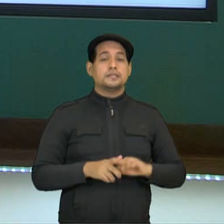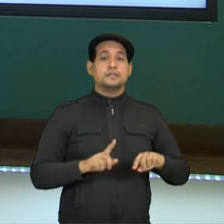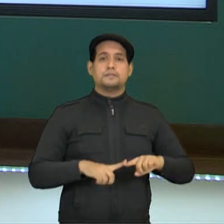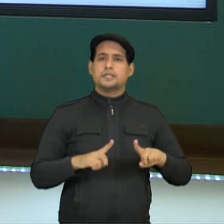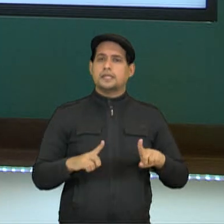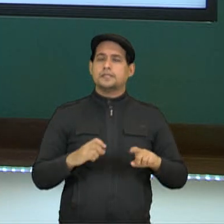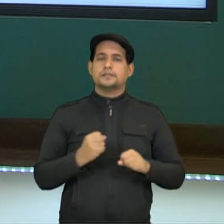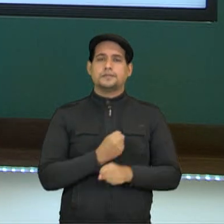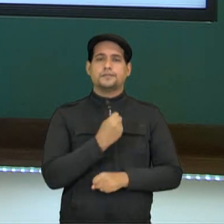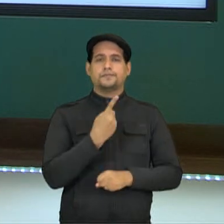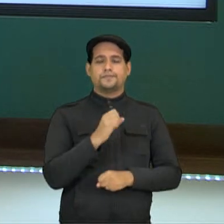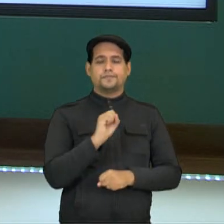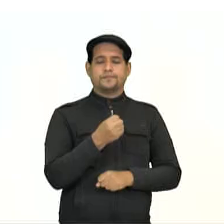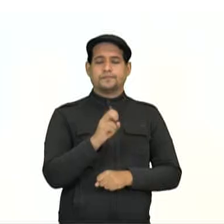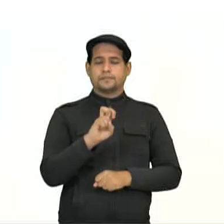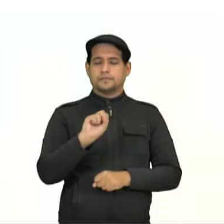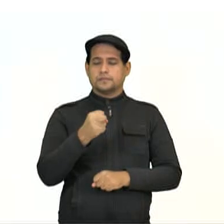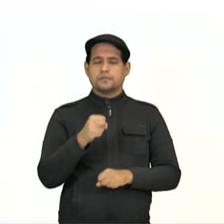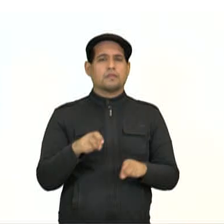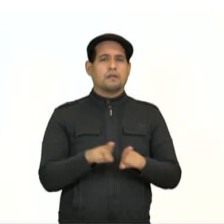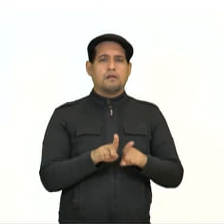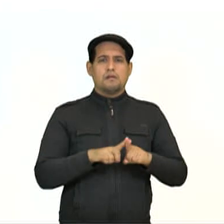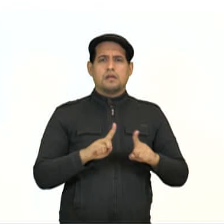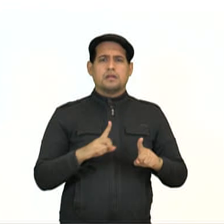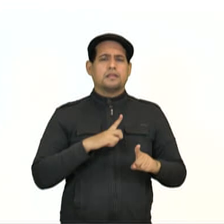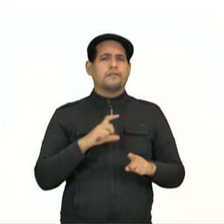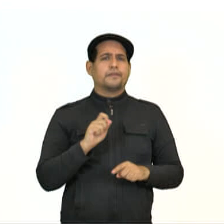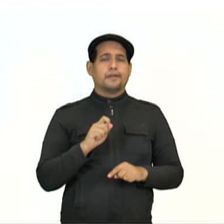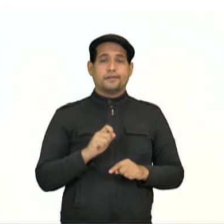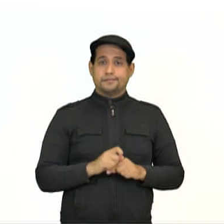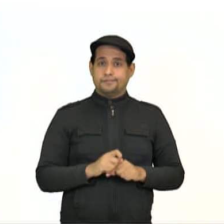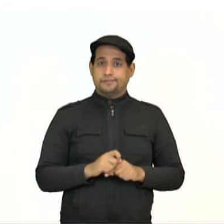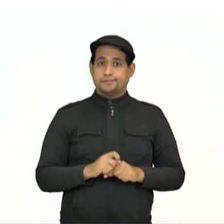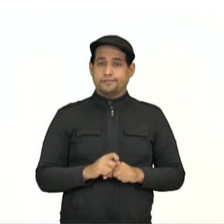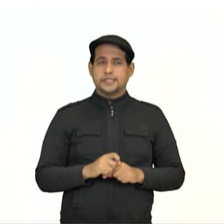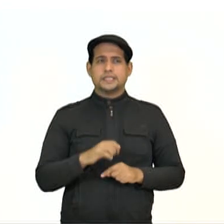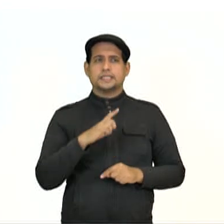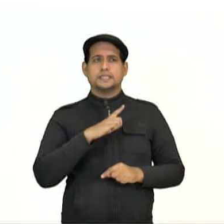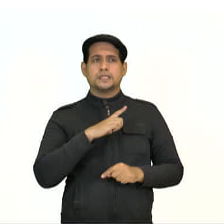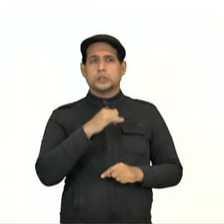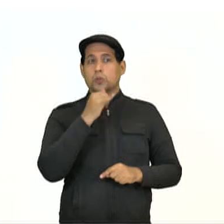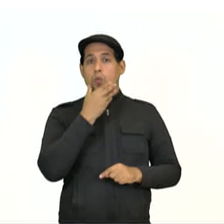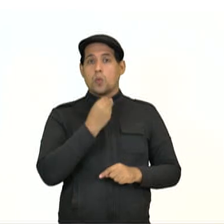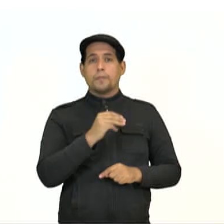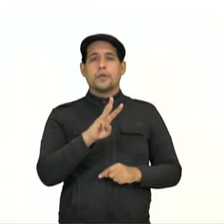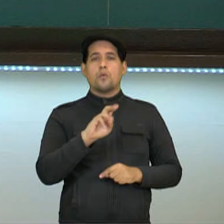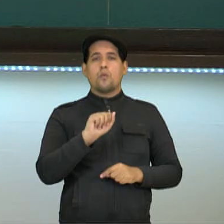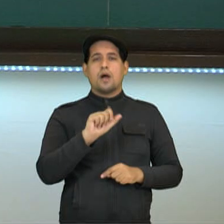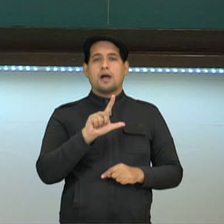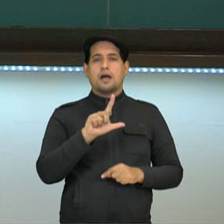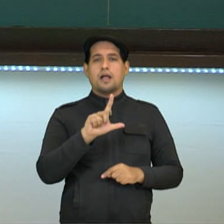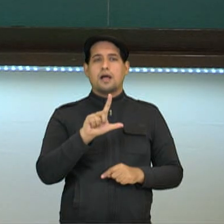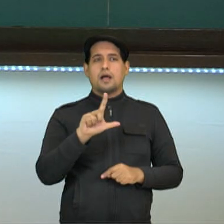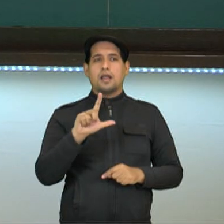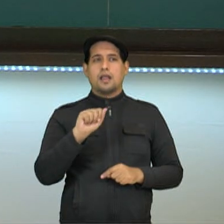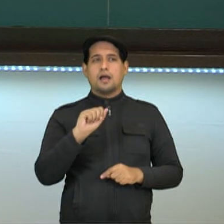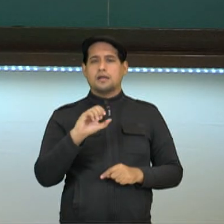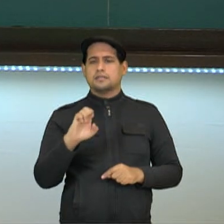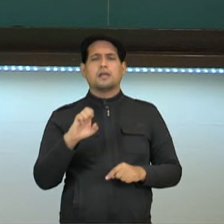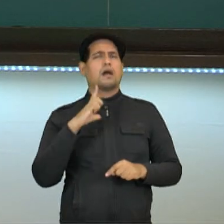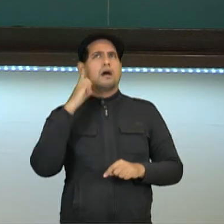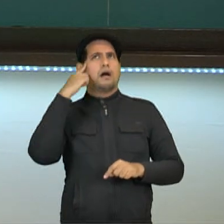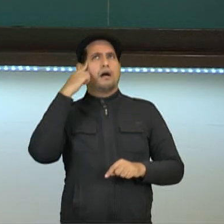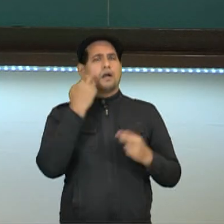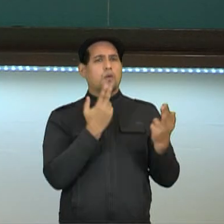em 1858, ele recebeu a carta de Wallace. Wallace foi um pesquisador que chegou na mesma conclusão de